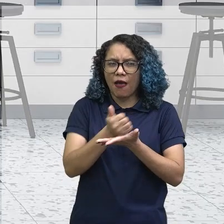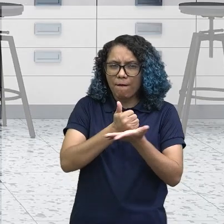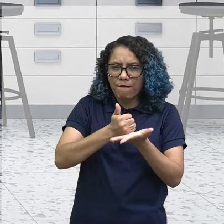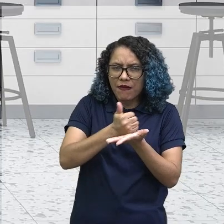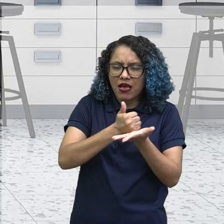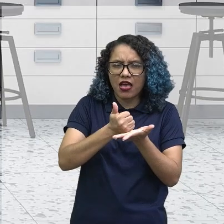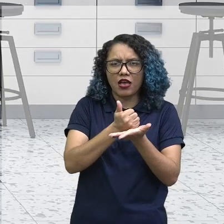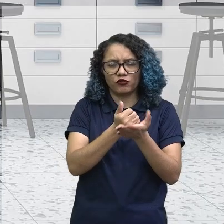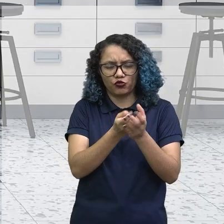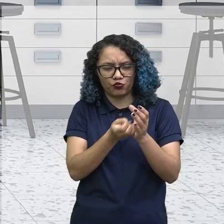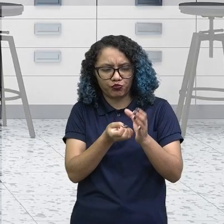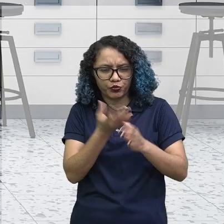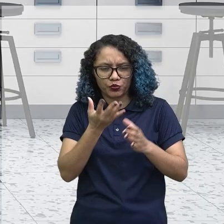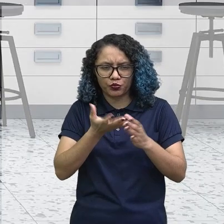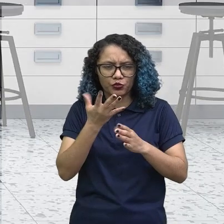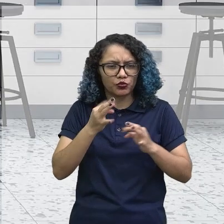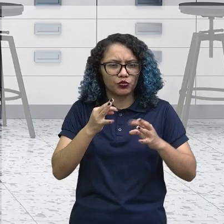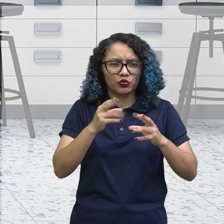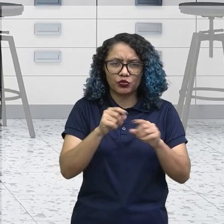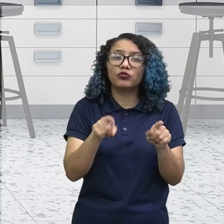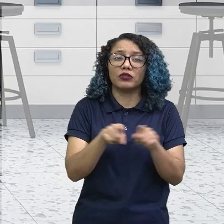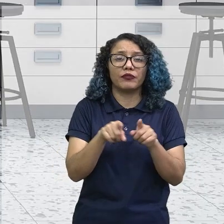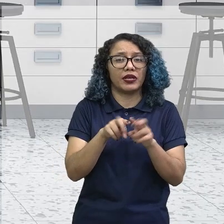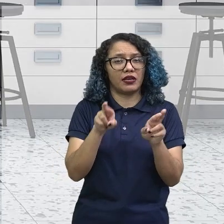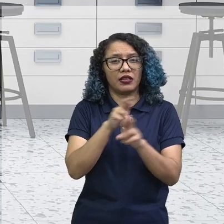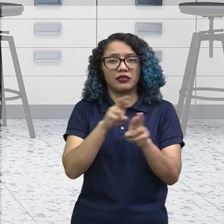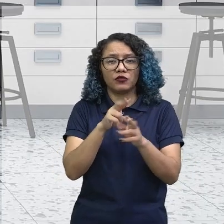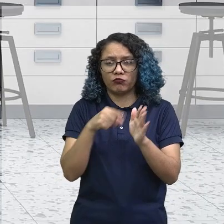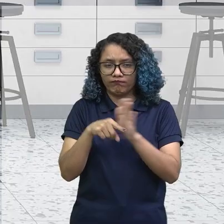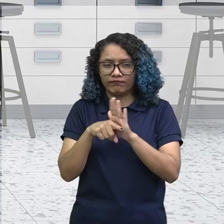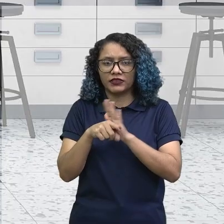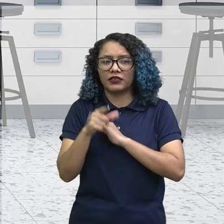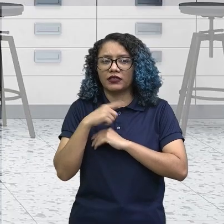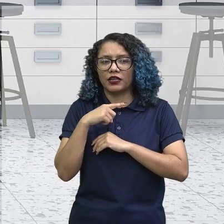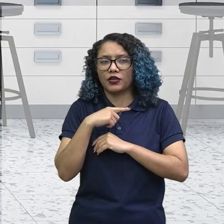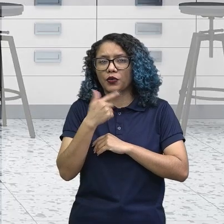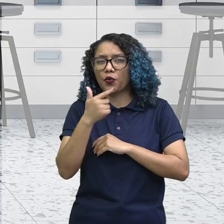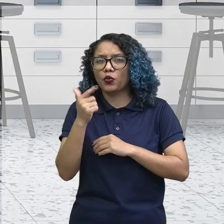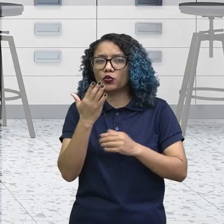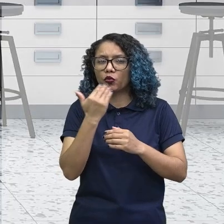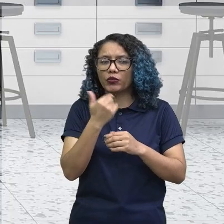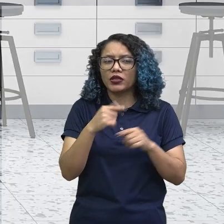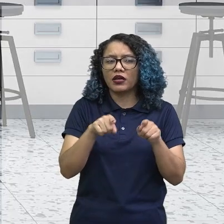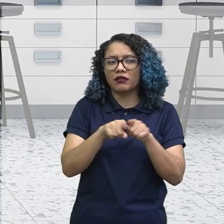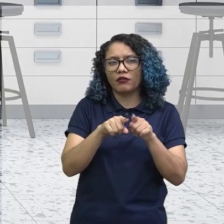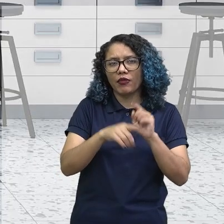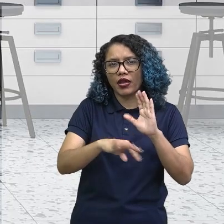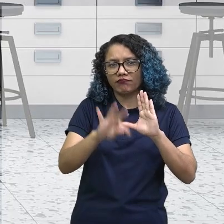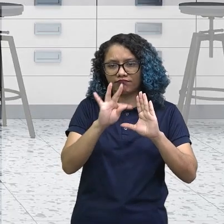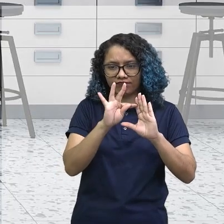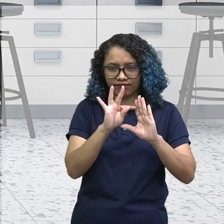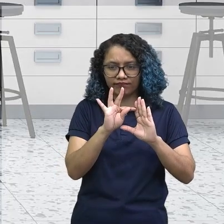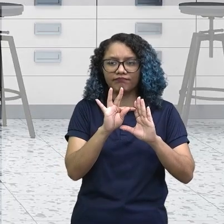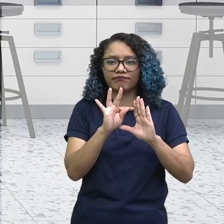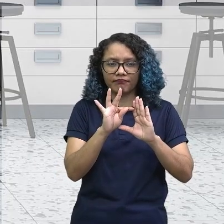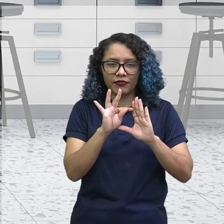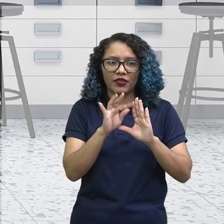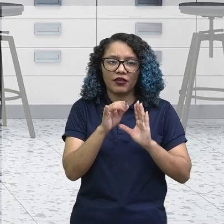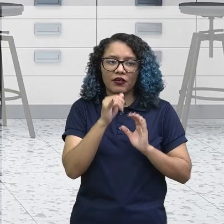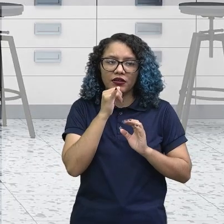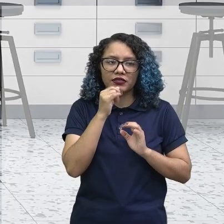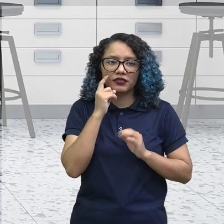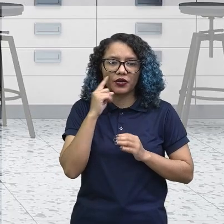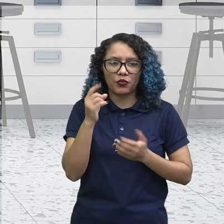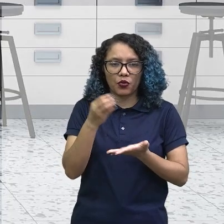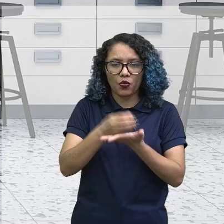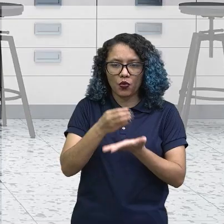também tudo isso está relacionado à pesquisa. Alimentos transgênicos também, né, aqui a gente tem o exemplo de um